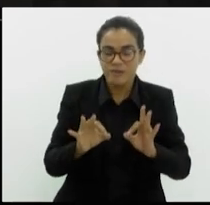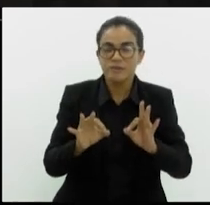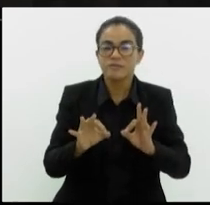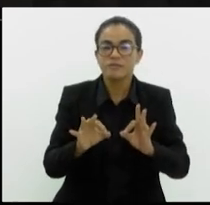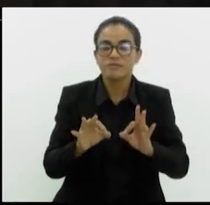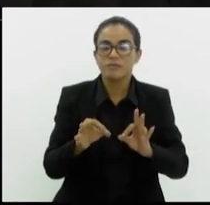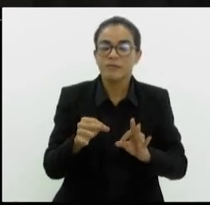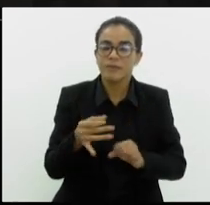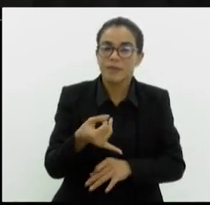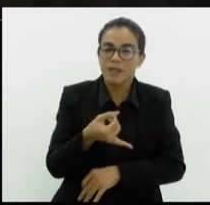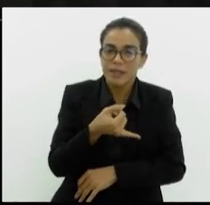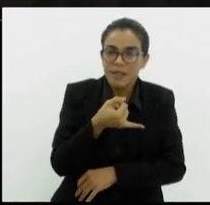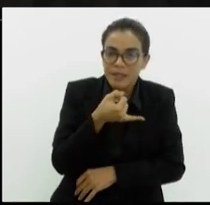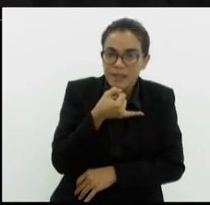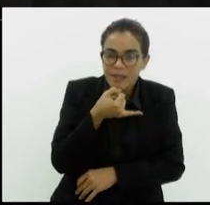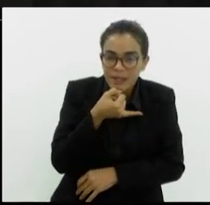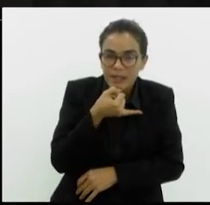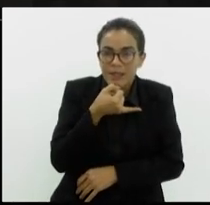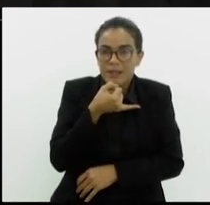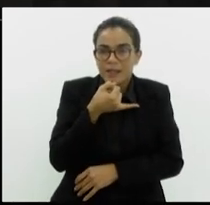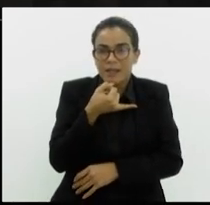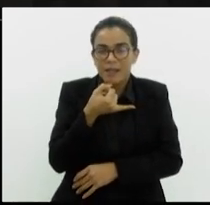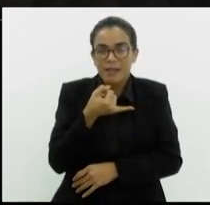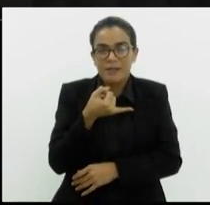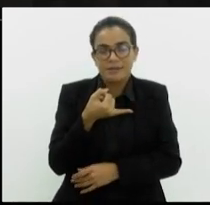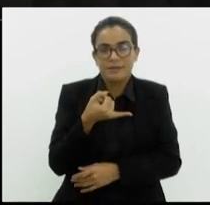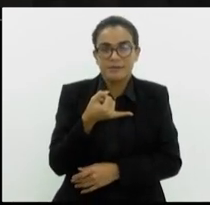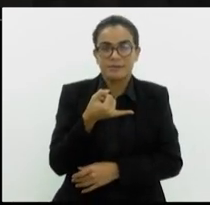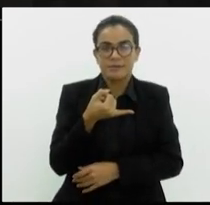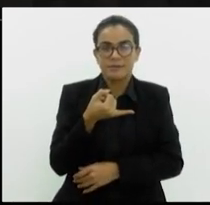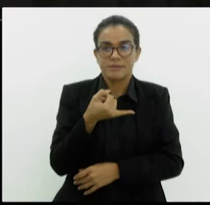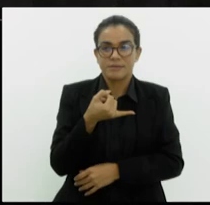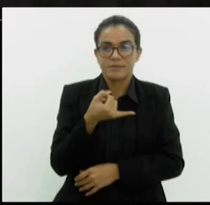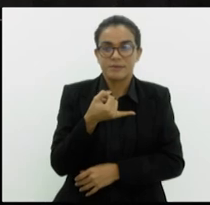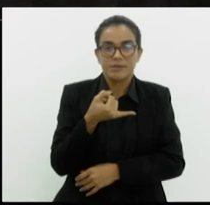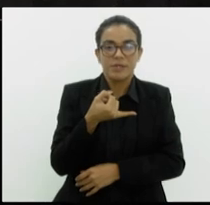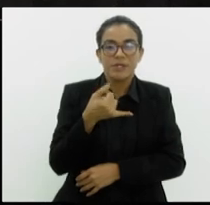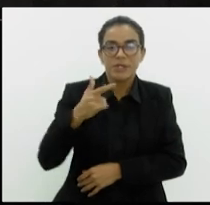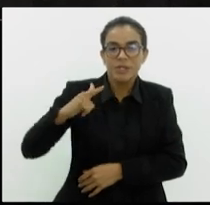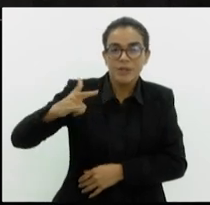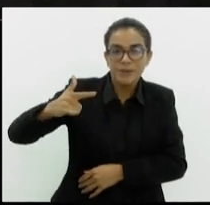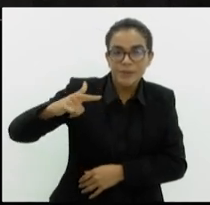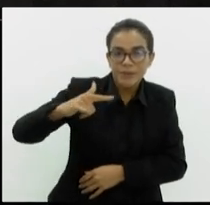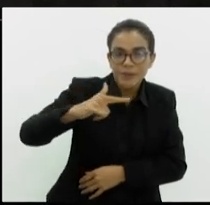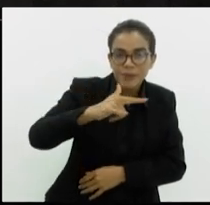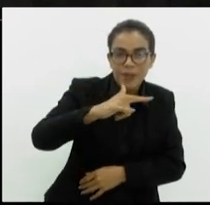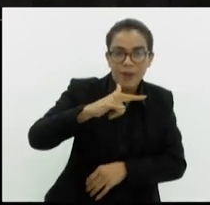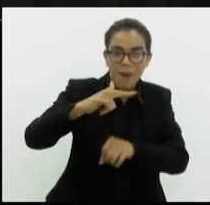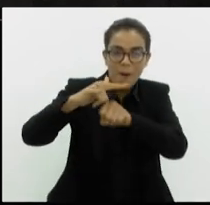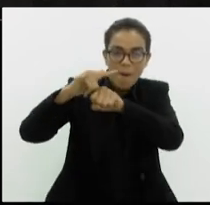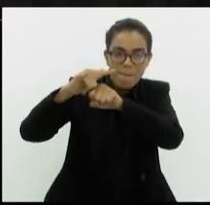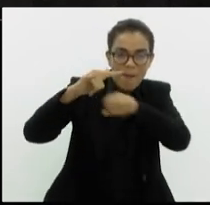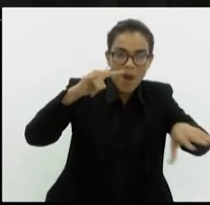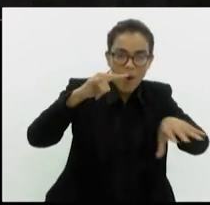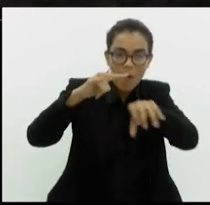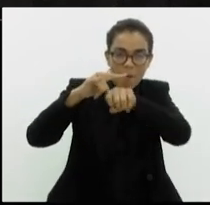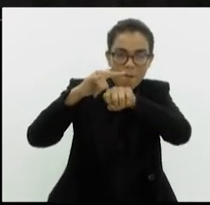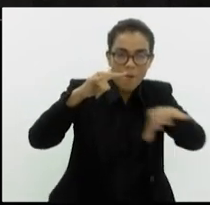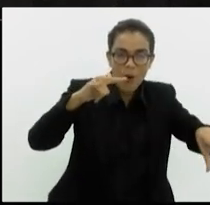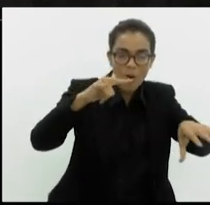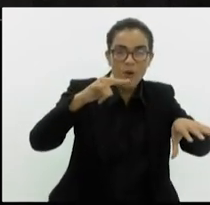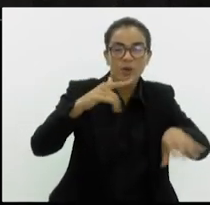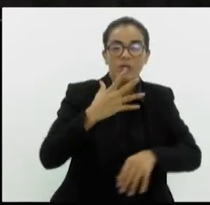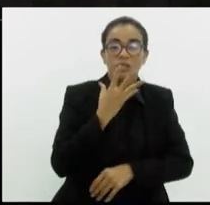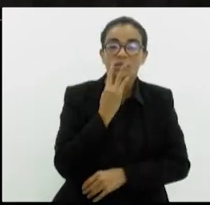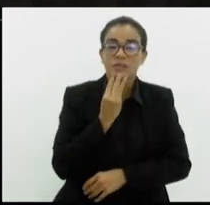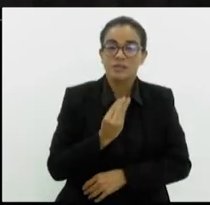que lamentavam o envio de drones e mísseis sobre Israel por